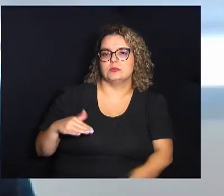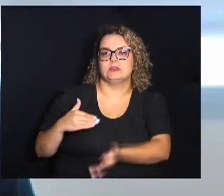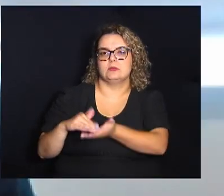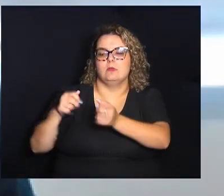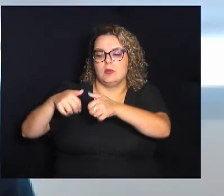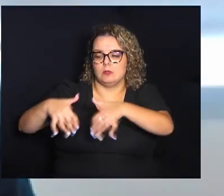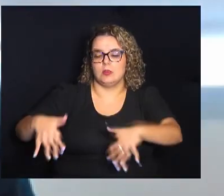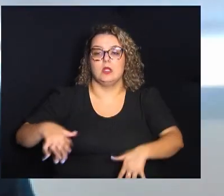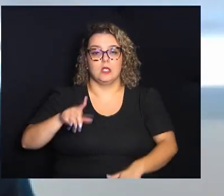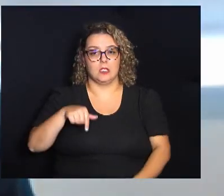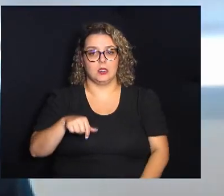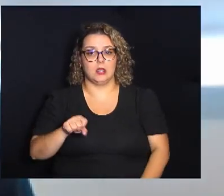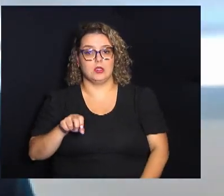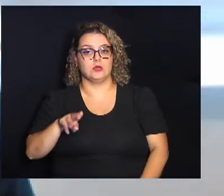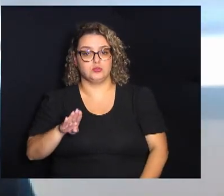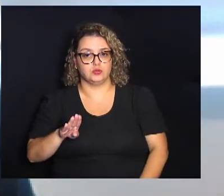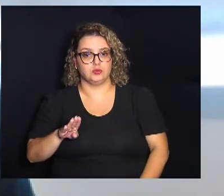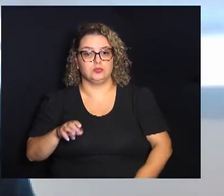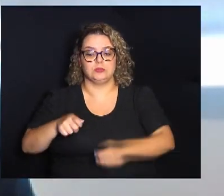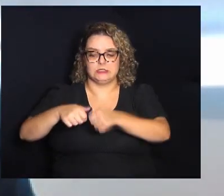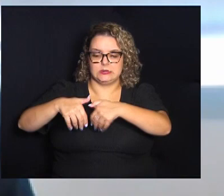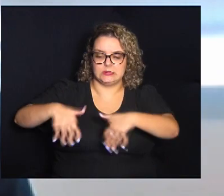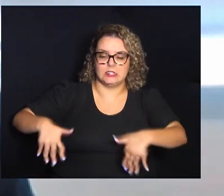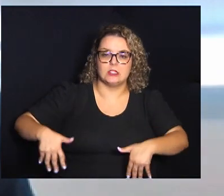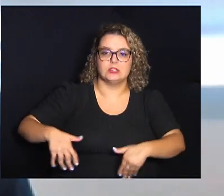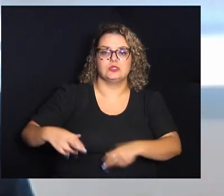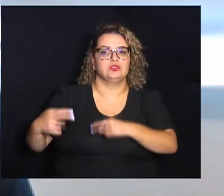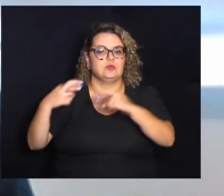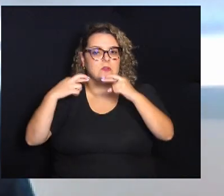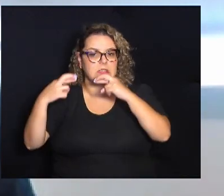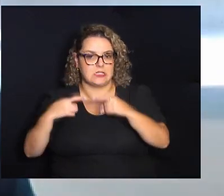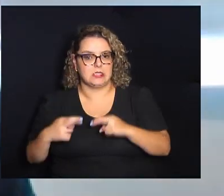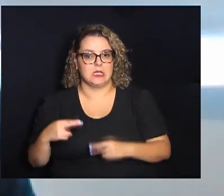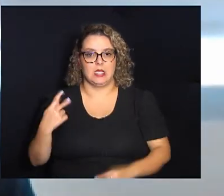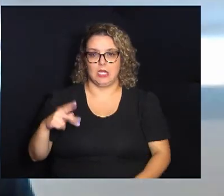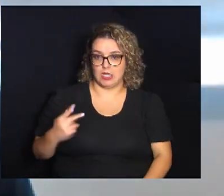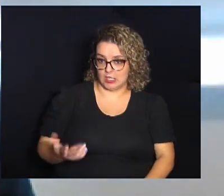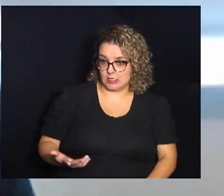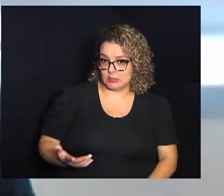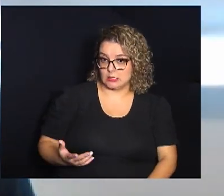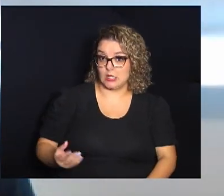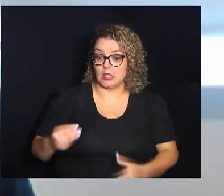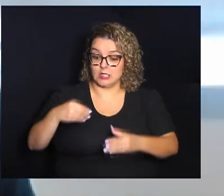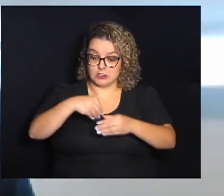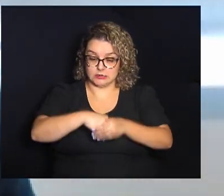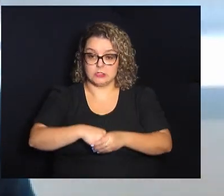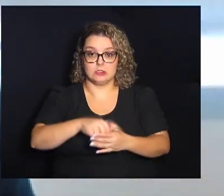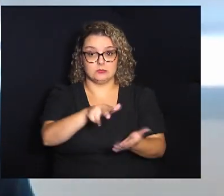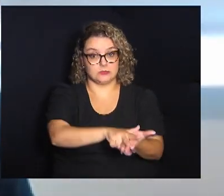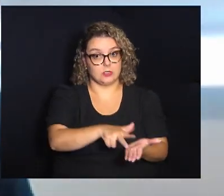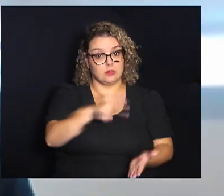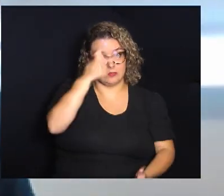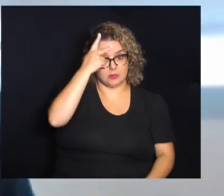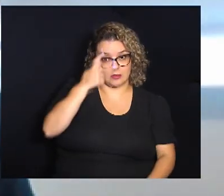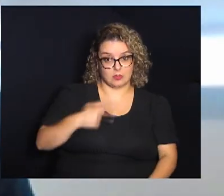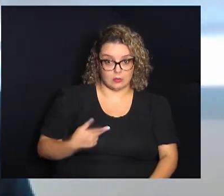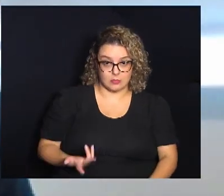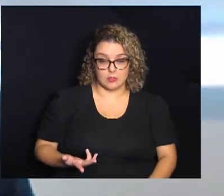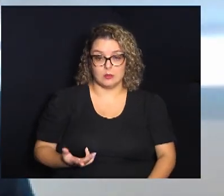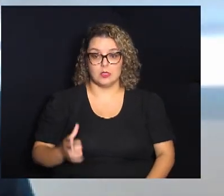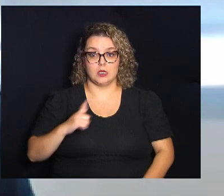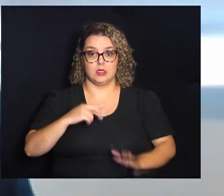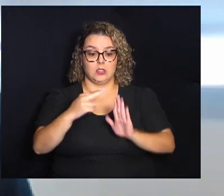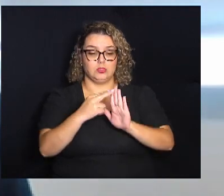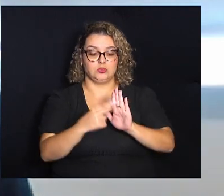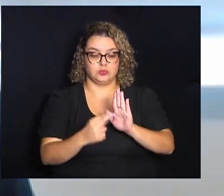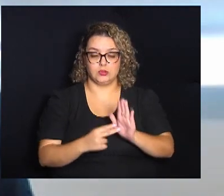a subsecretaria de fiscalização, né? Ela vai fiscalizar. Dentro da própria regulamentação, tem normativos que